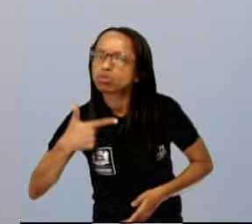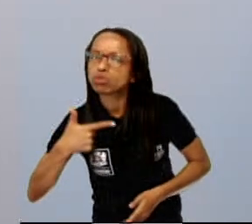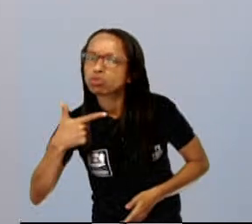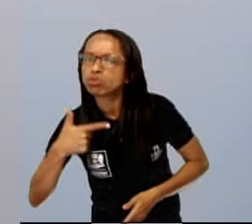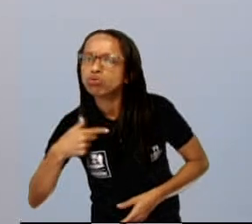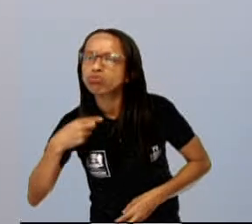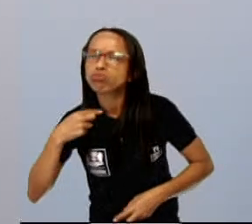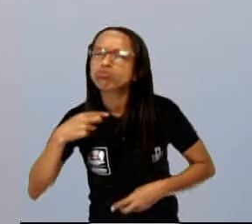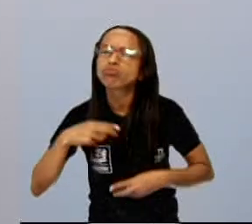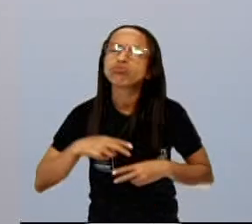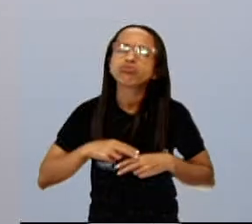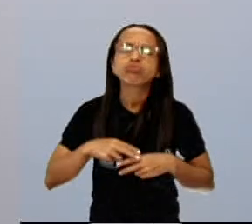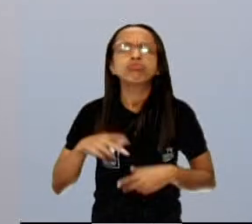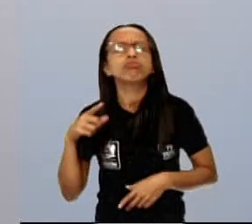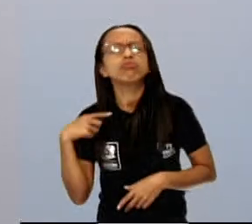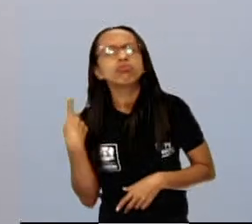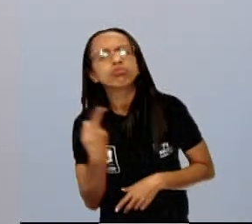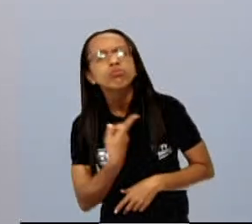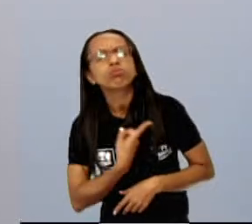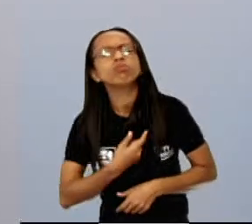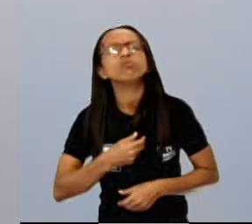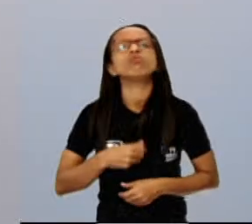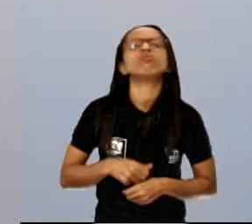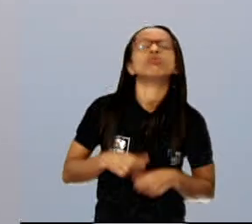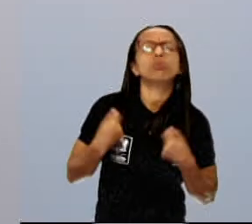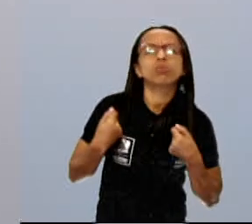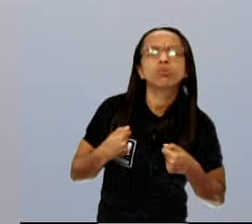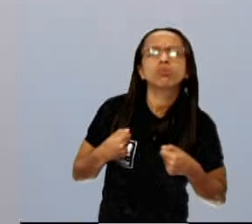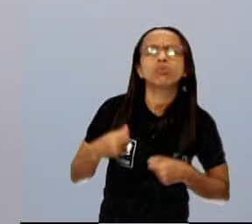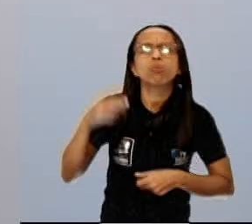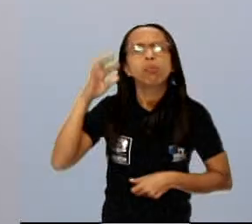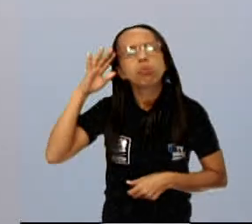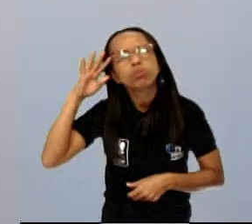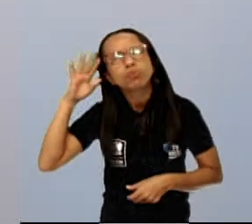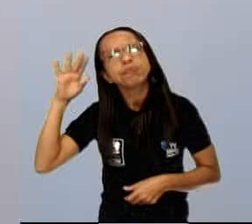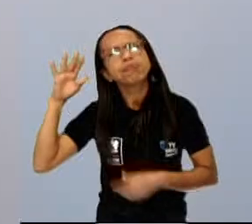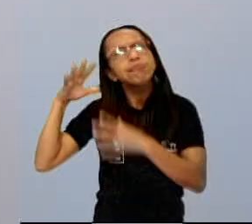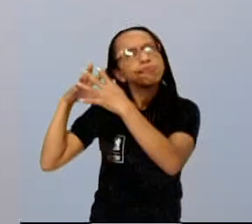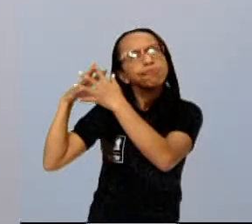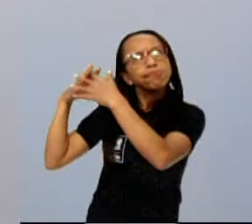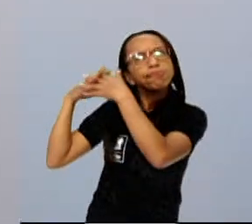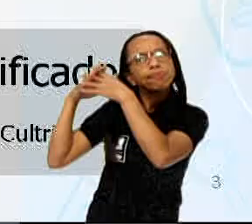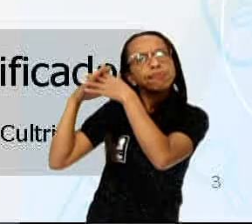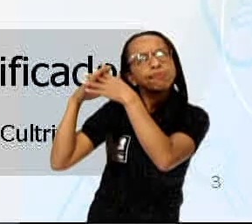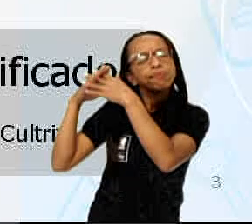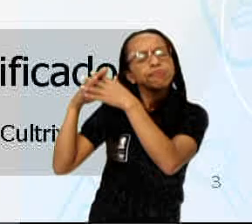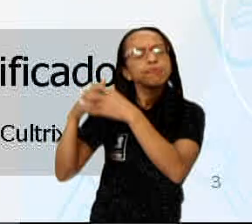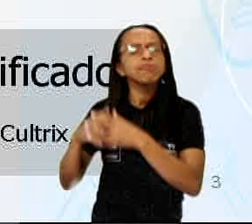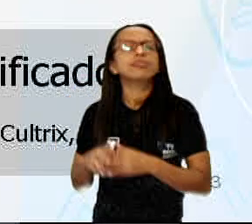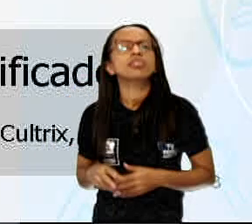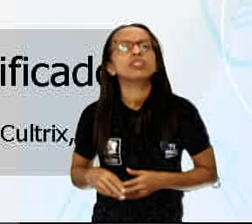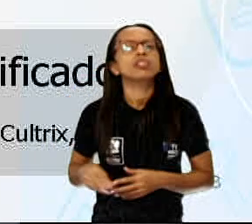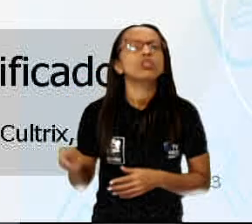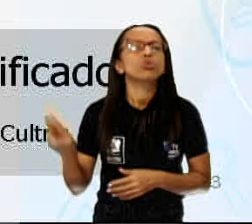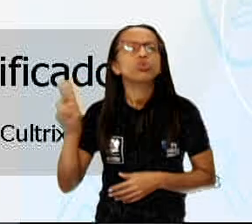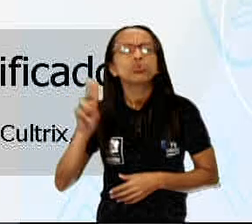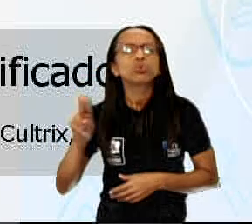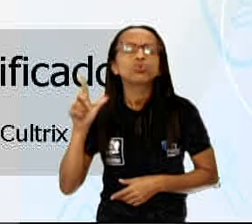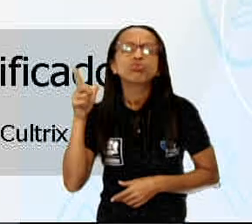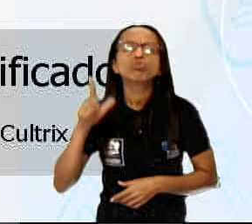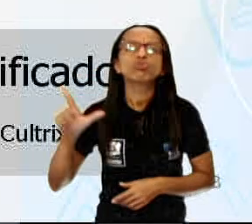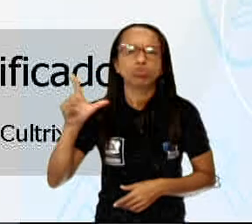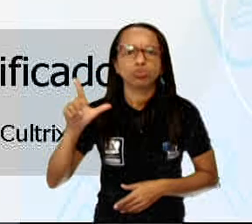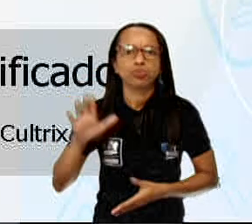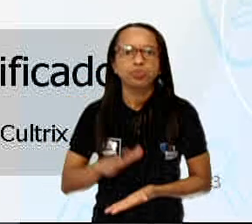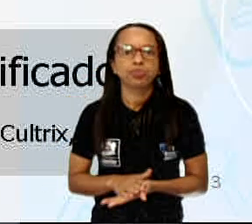e refletir com calma sobre para que serve literatura. Vamos juntos olhar aqui a citação? Na